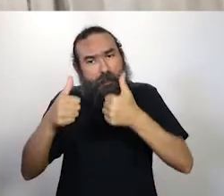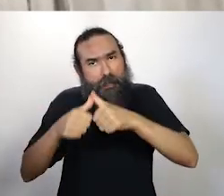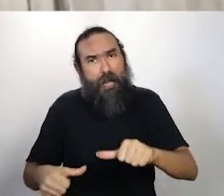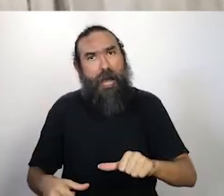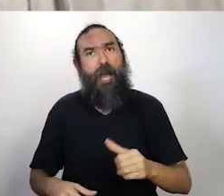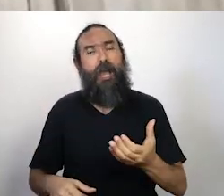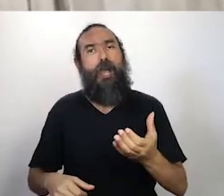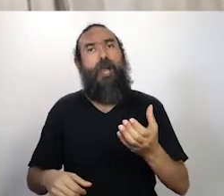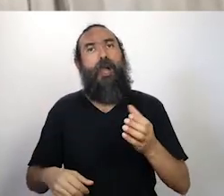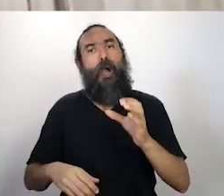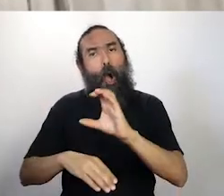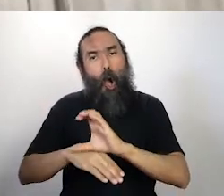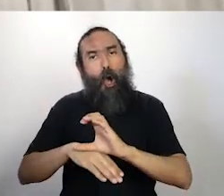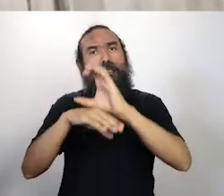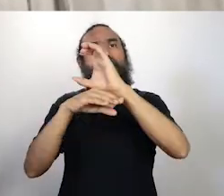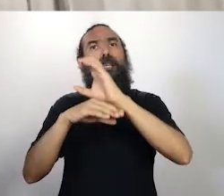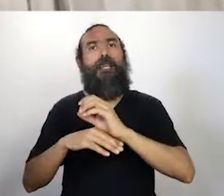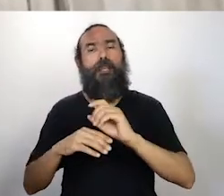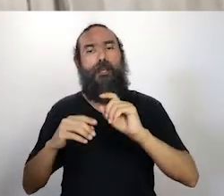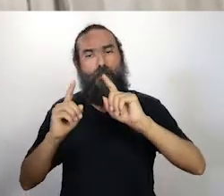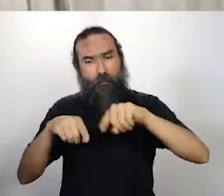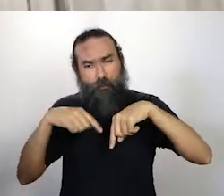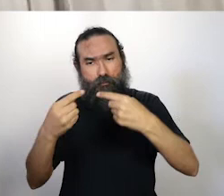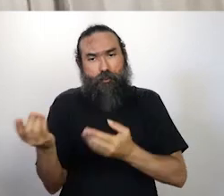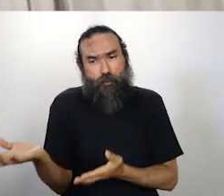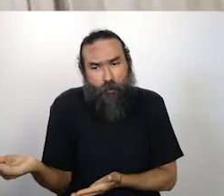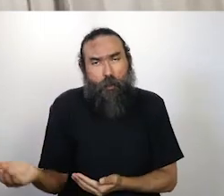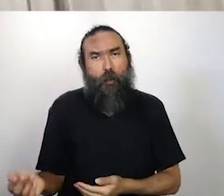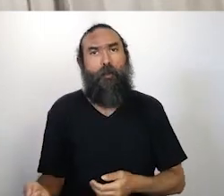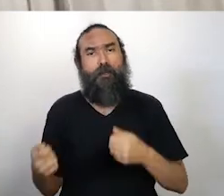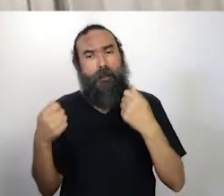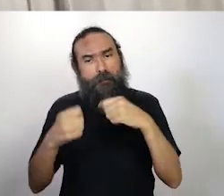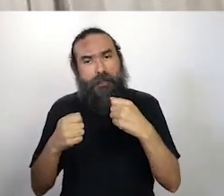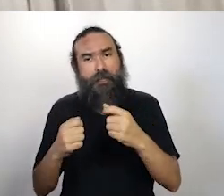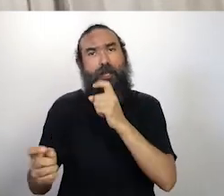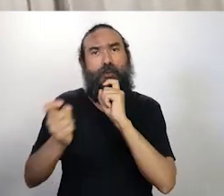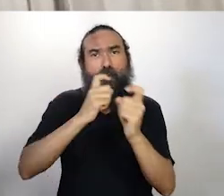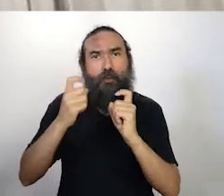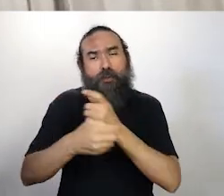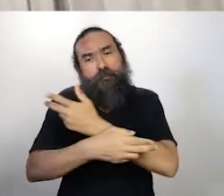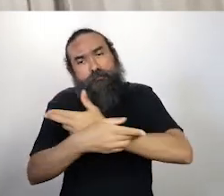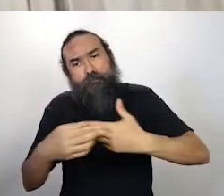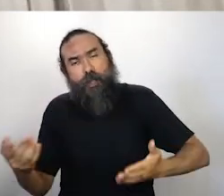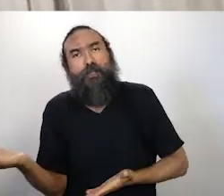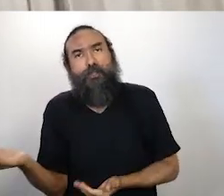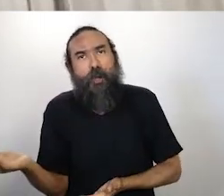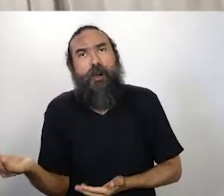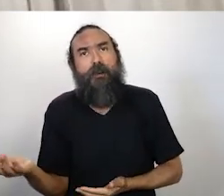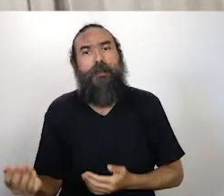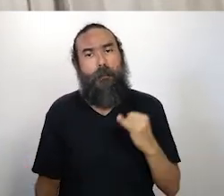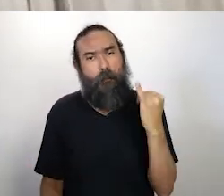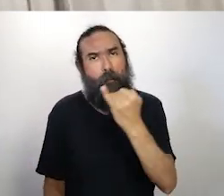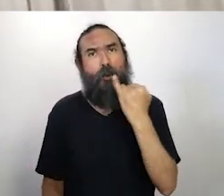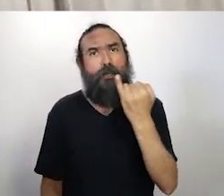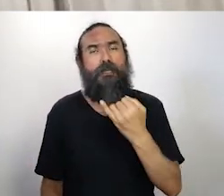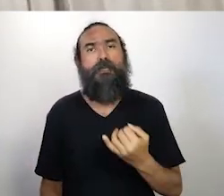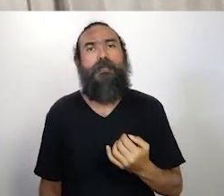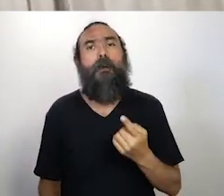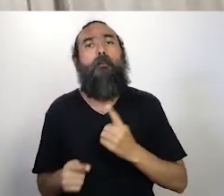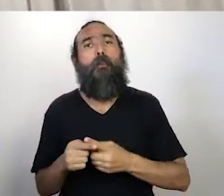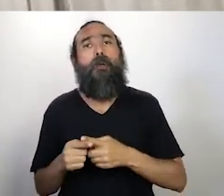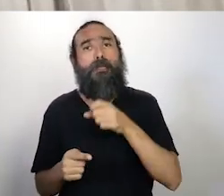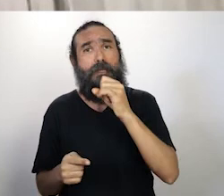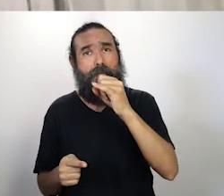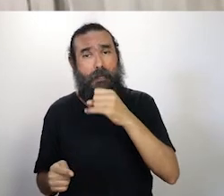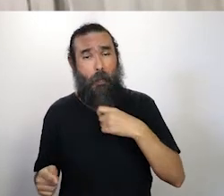de Juventude, é no Conselho Municipal de Juventude, são em outros conselhos temáticos, trazendo a perspectiva dessa que é a maior geração de jovens, porque